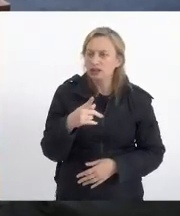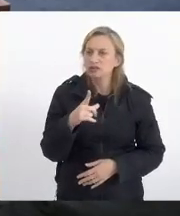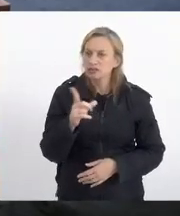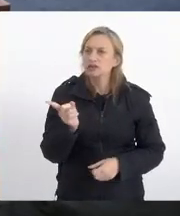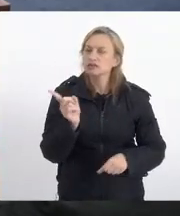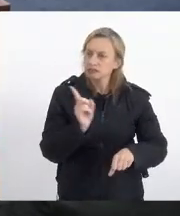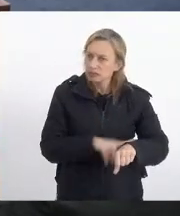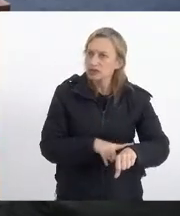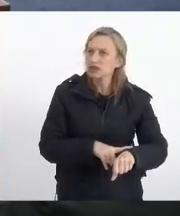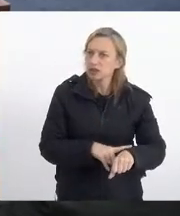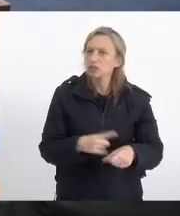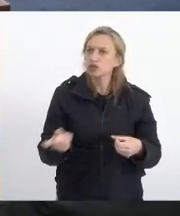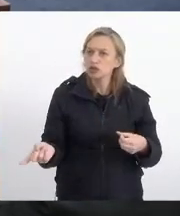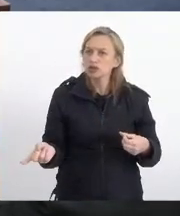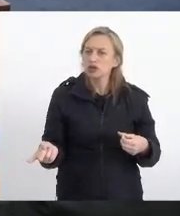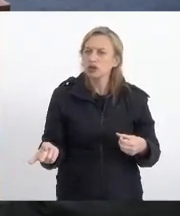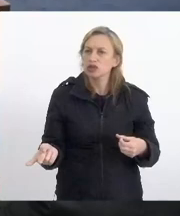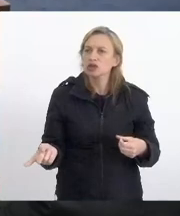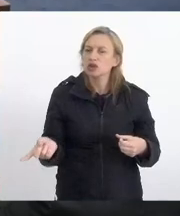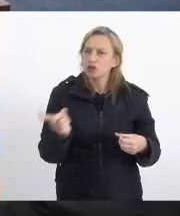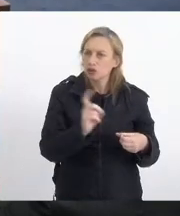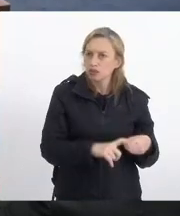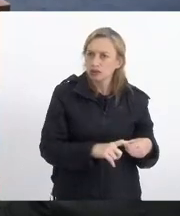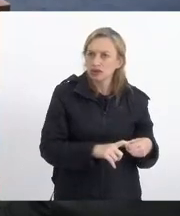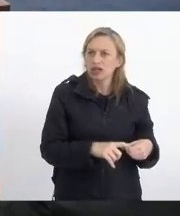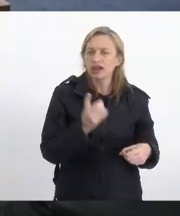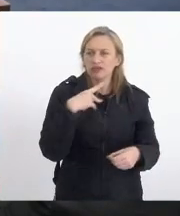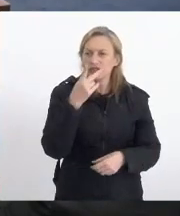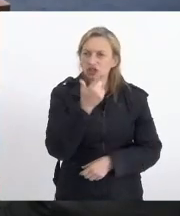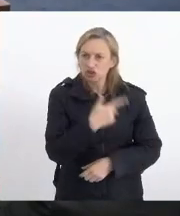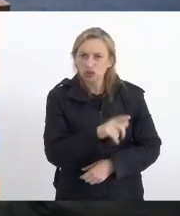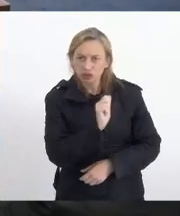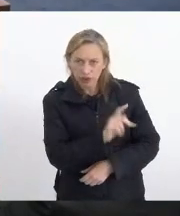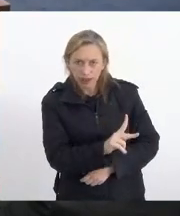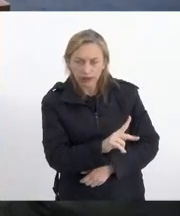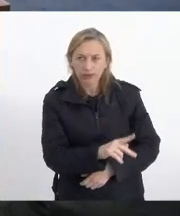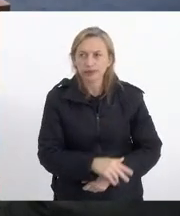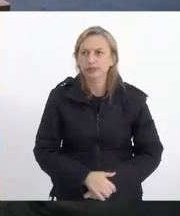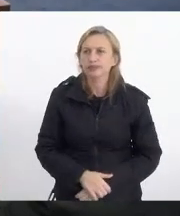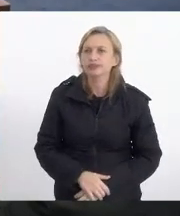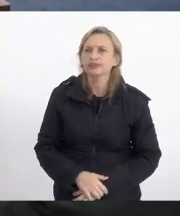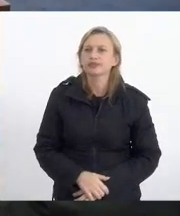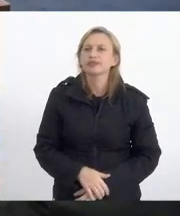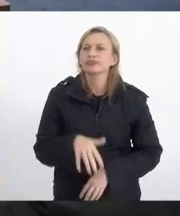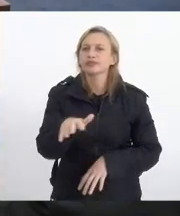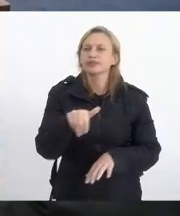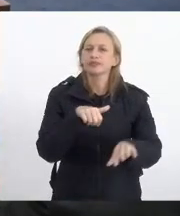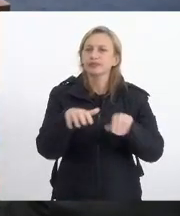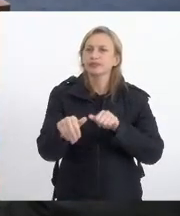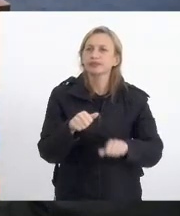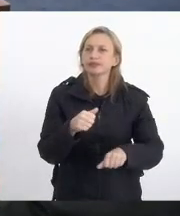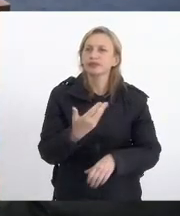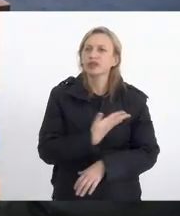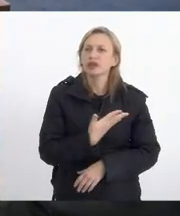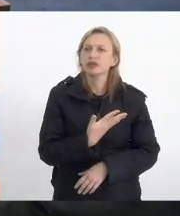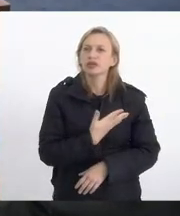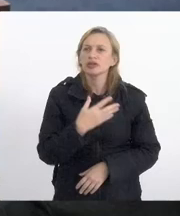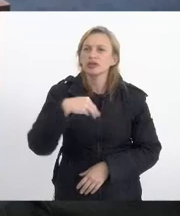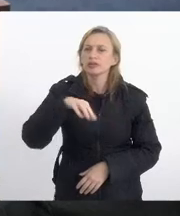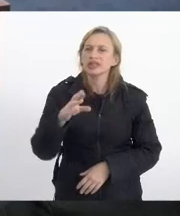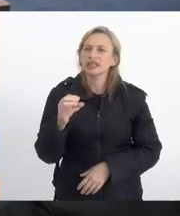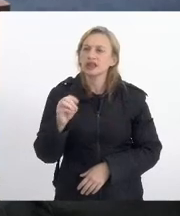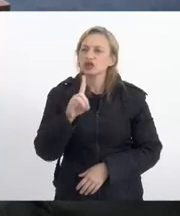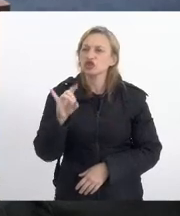tempo, eu retomo a palavra novamente. Ok? Quero chamar aqui o meu querido colega Marcelo